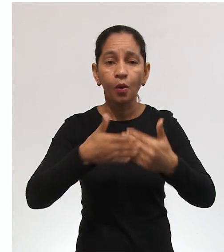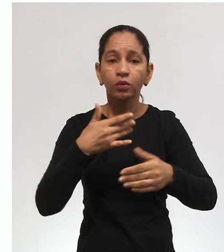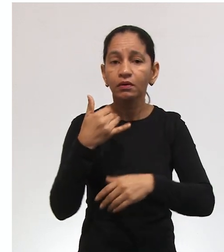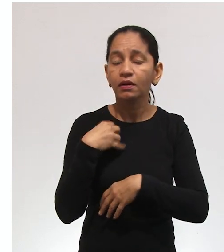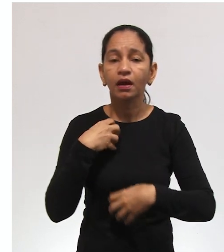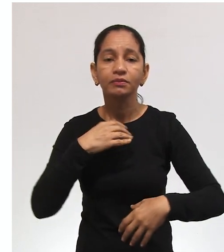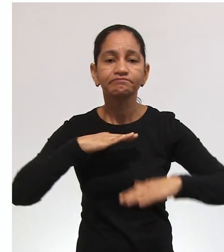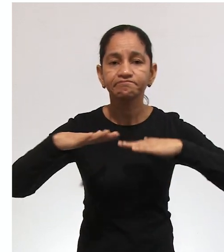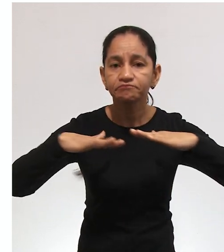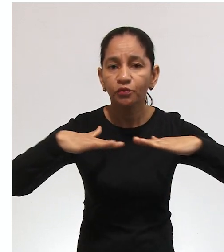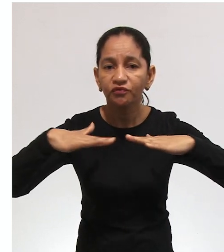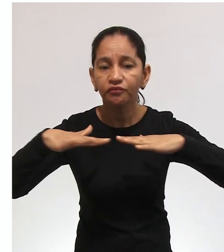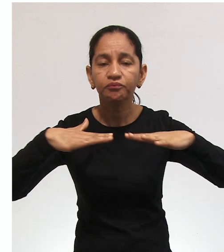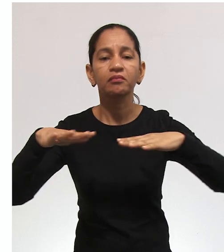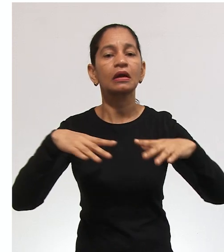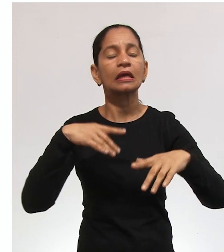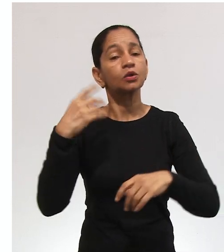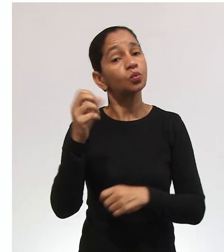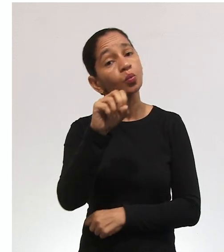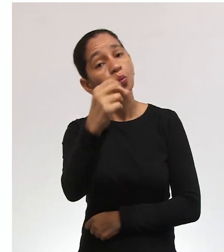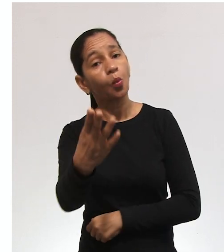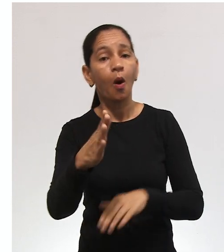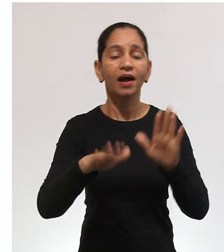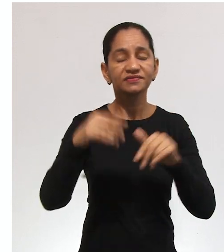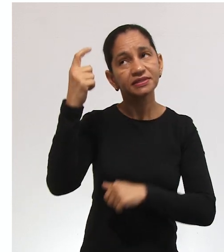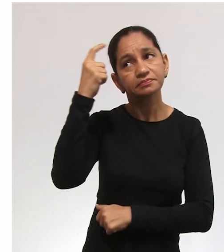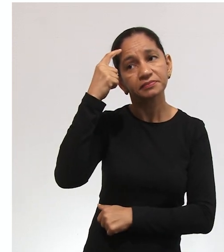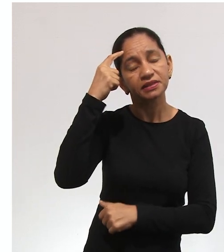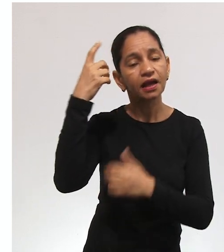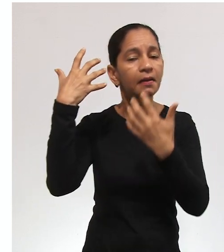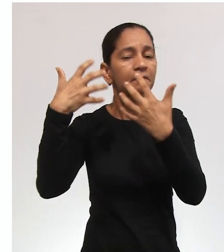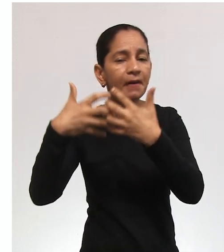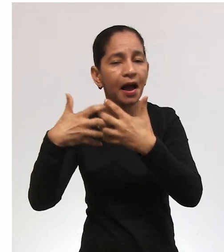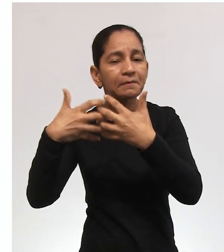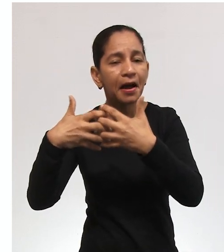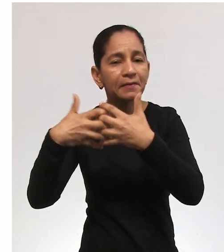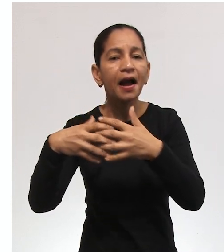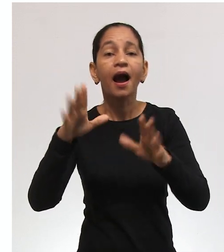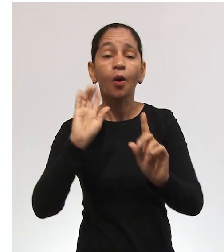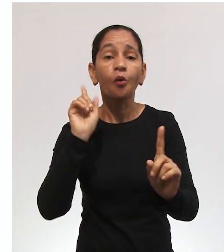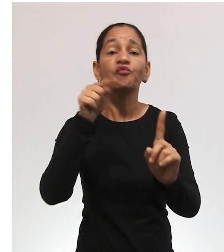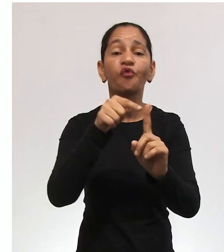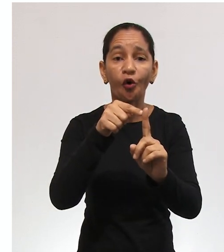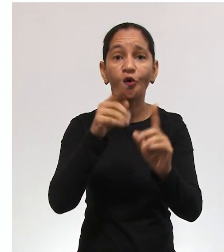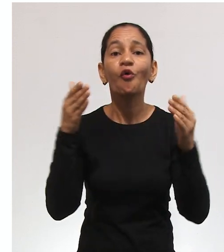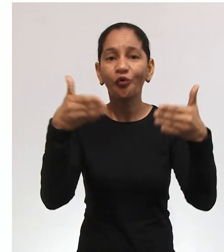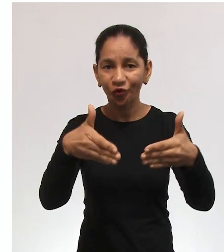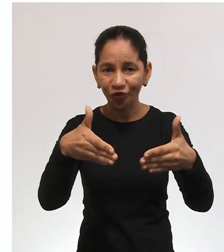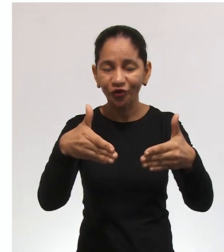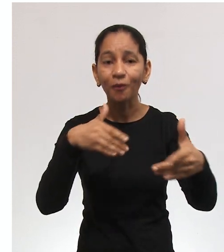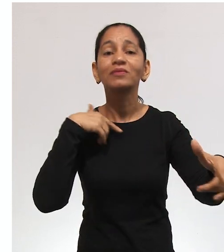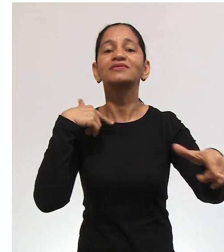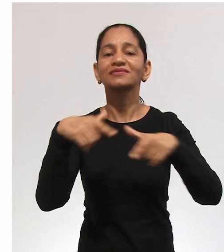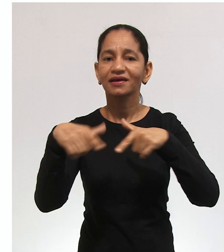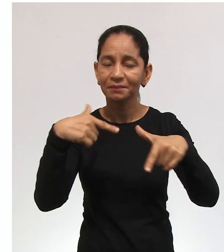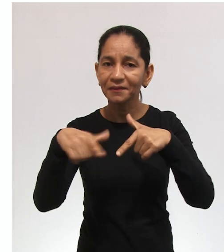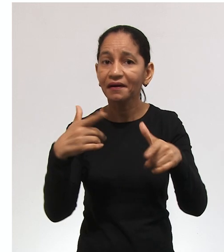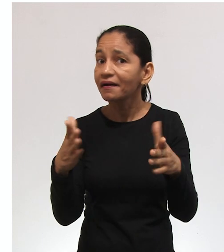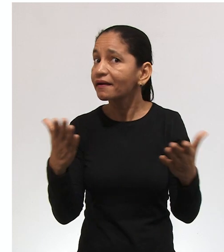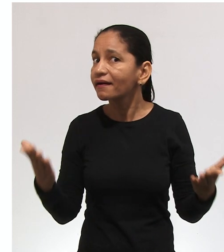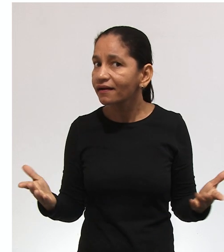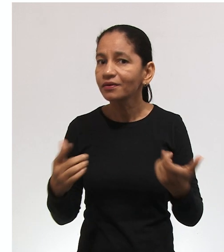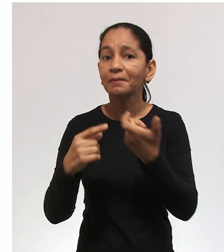energia física ou intelectual empregada pelo homem com finalidade